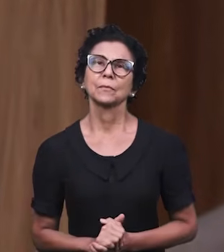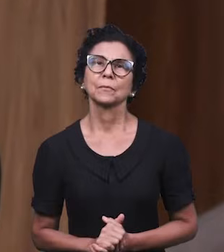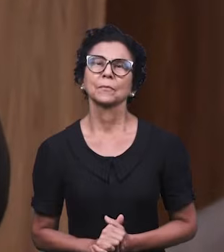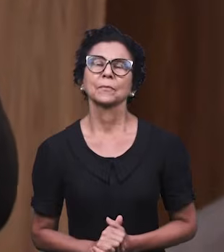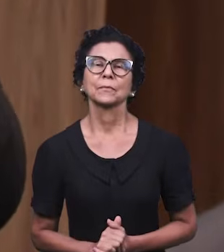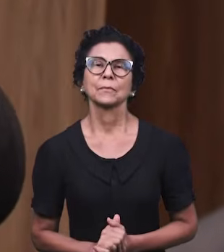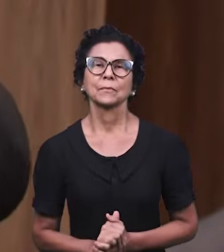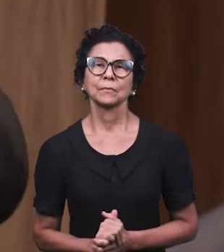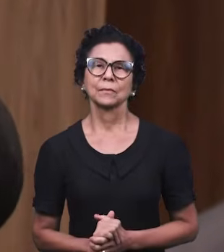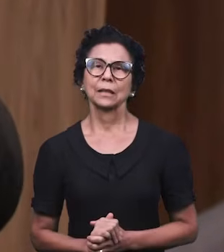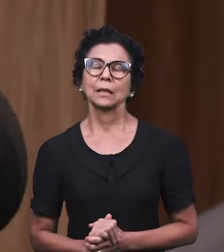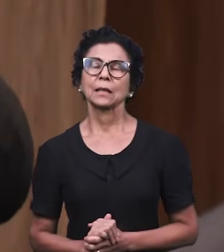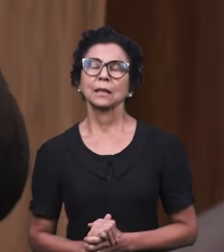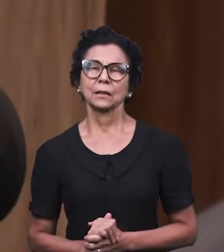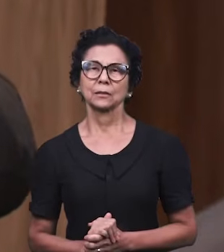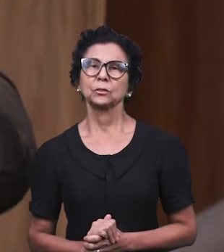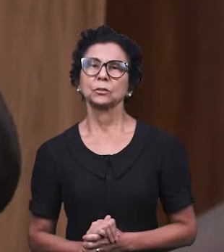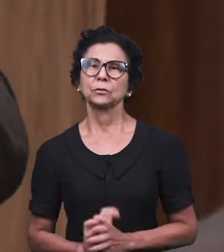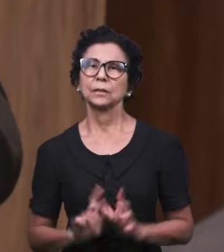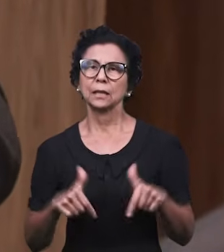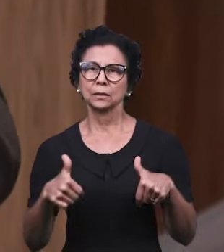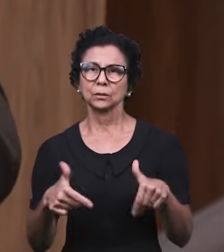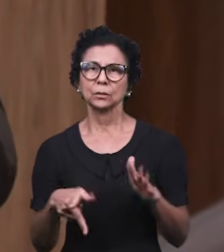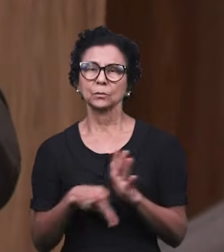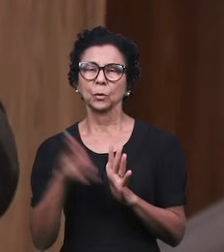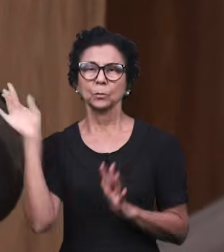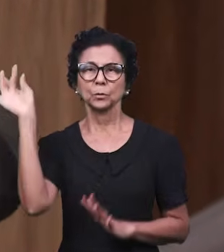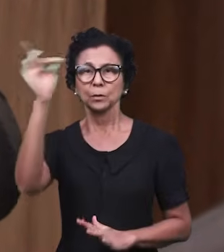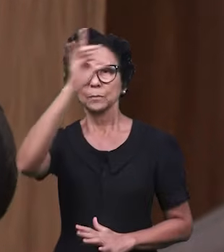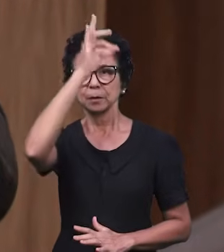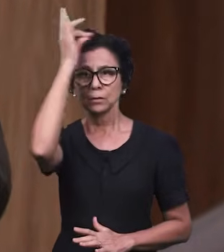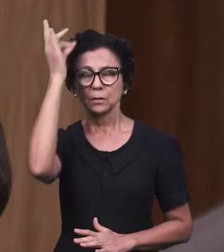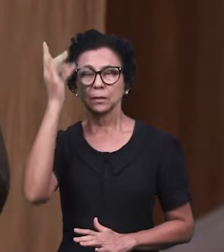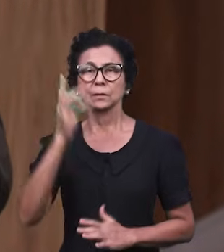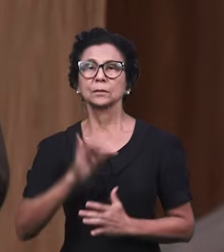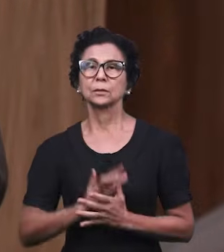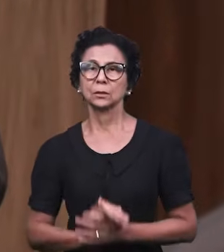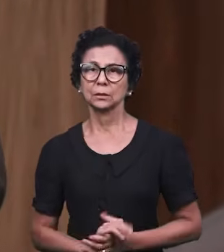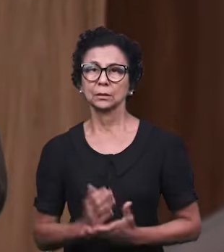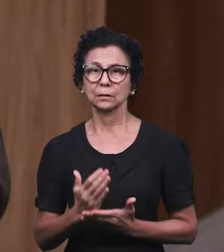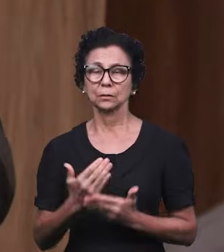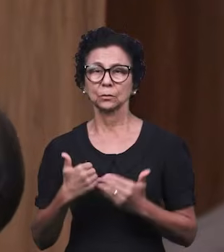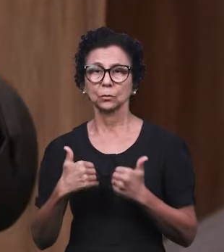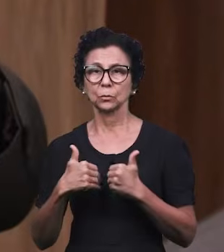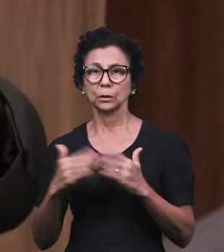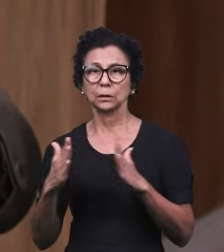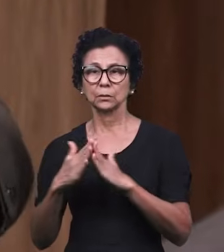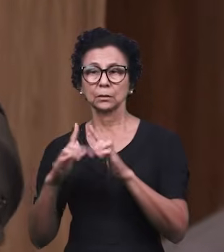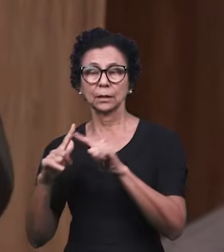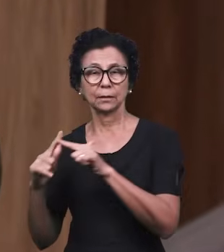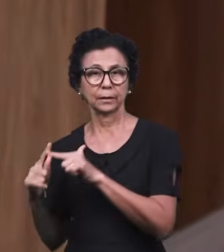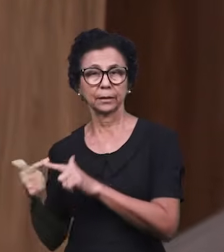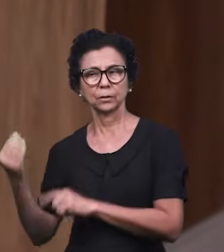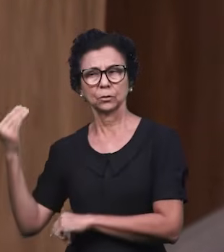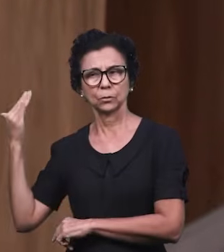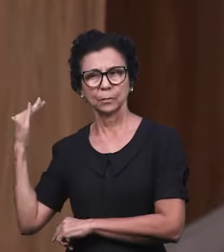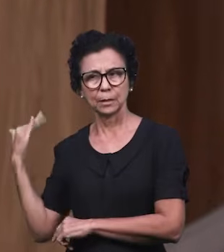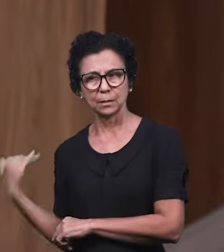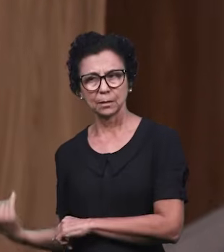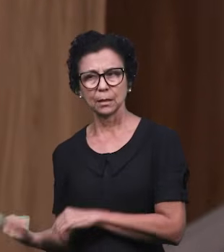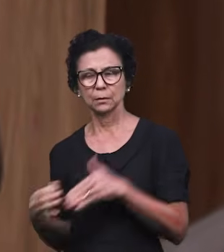tamanha a evidência da operação do Espírito Santo ali na vida da igreja primitiva,